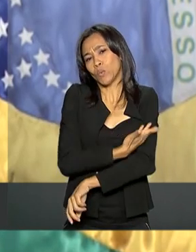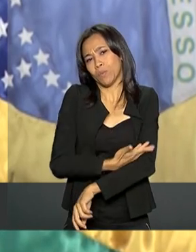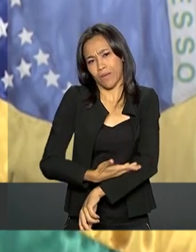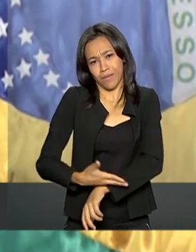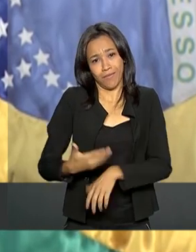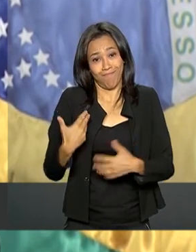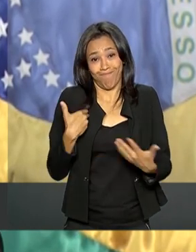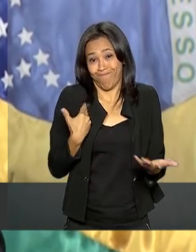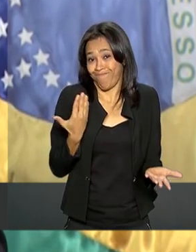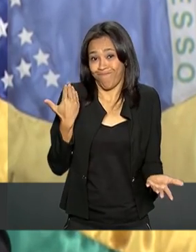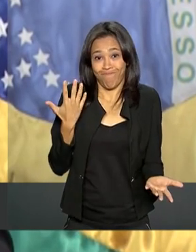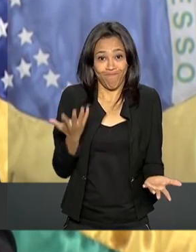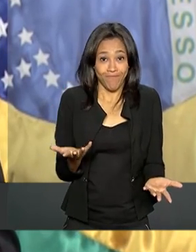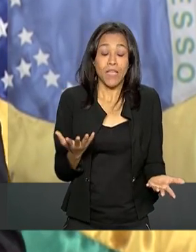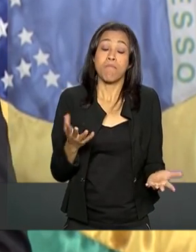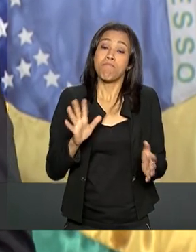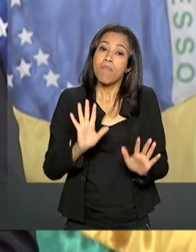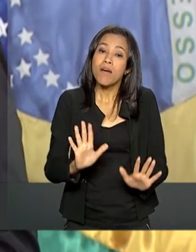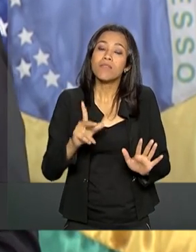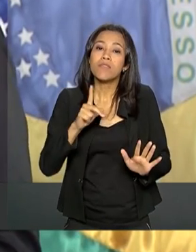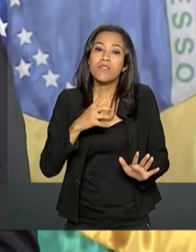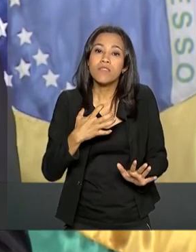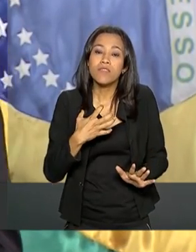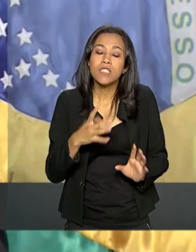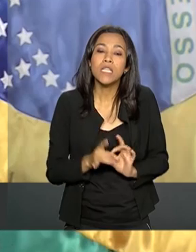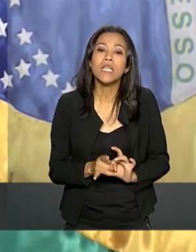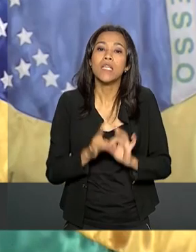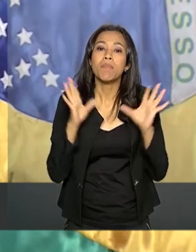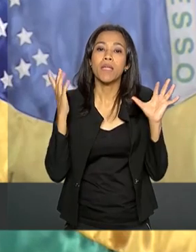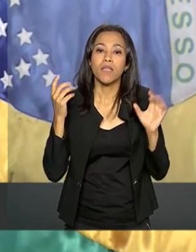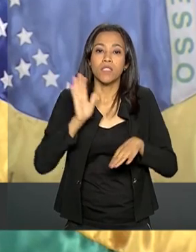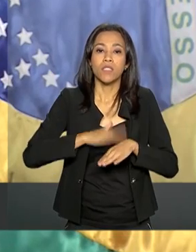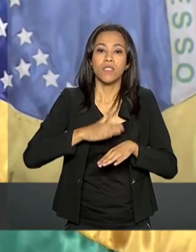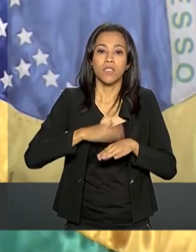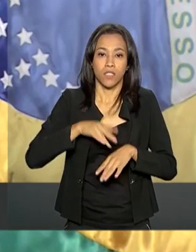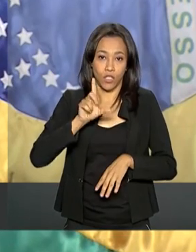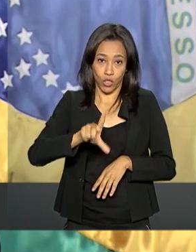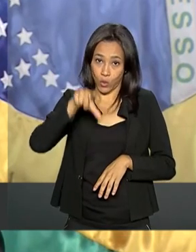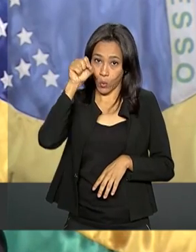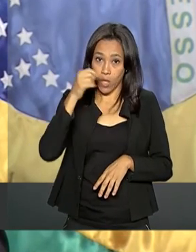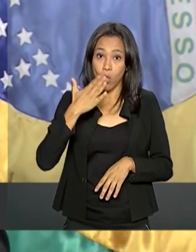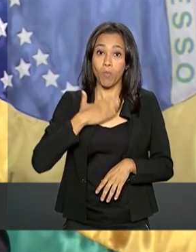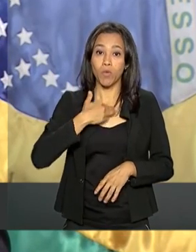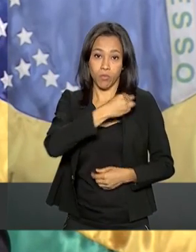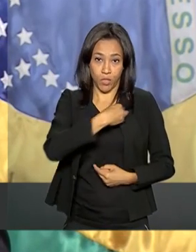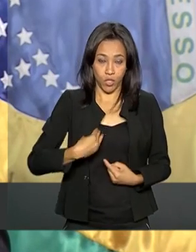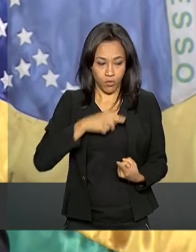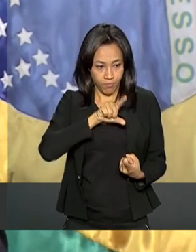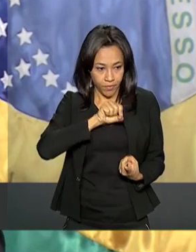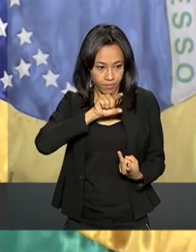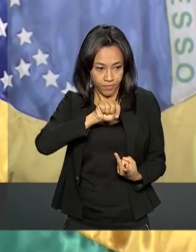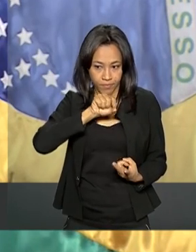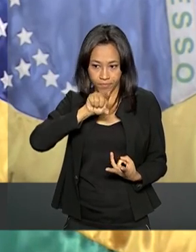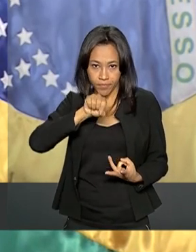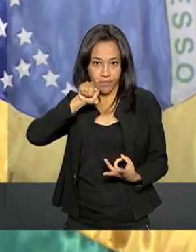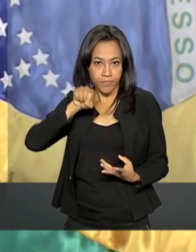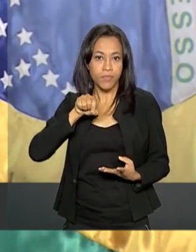conviver, mas como tive a liberdade de escolher os meus ministros pelo